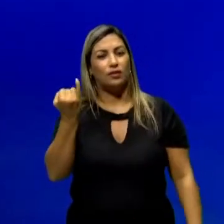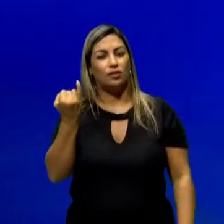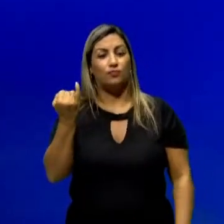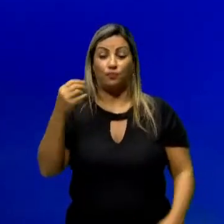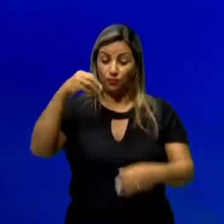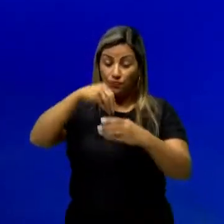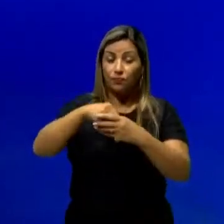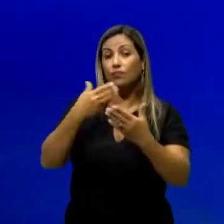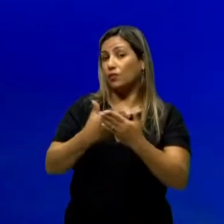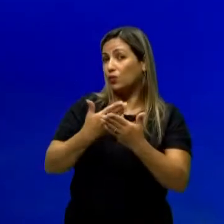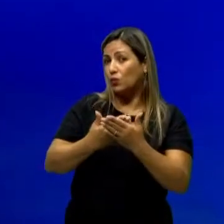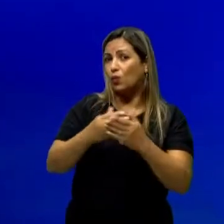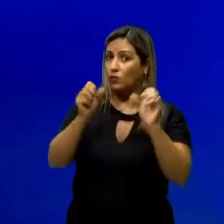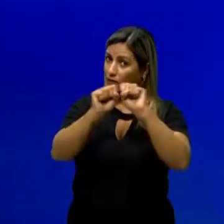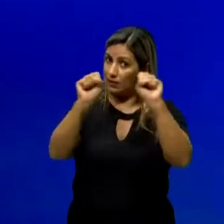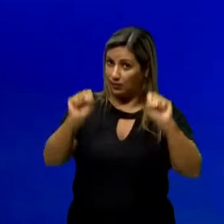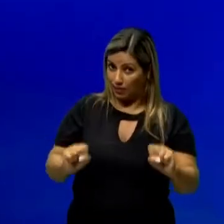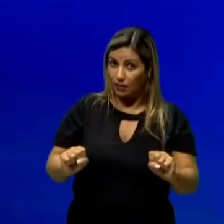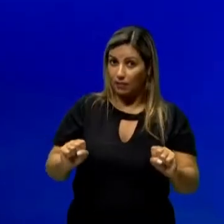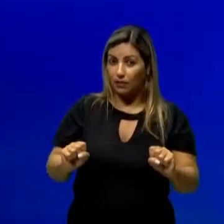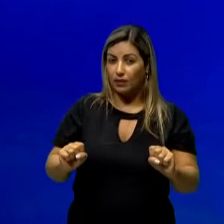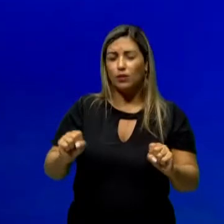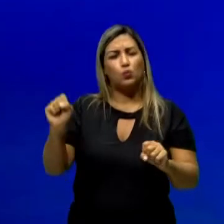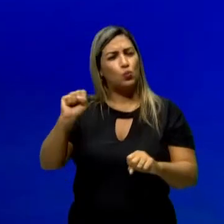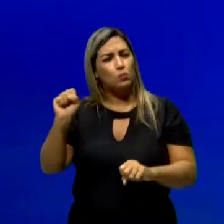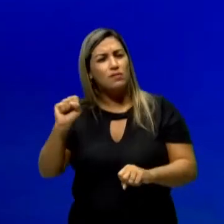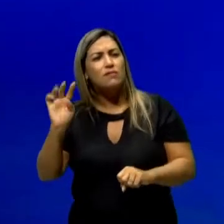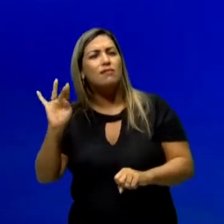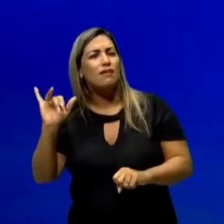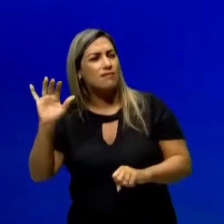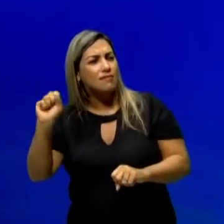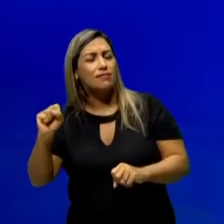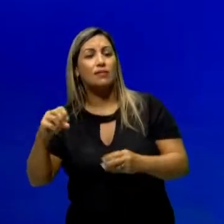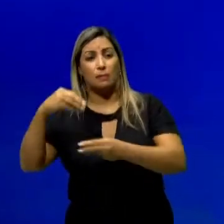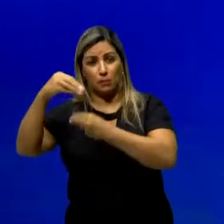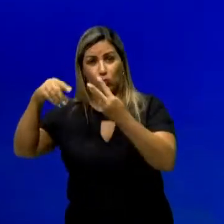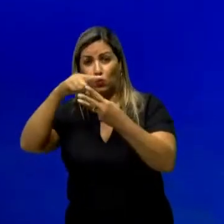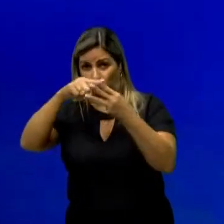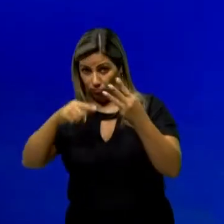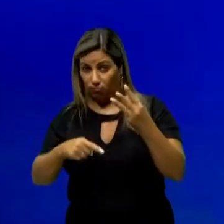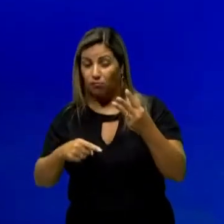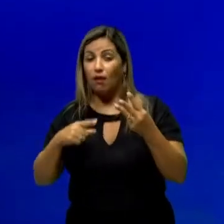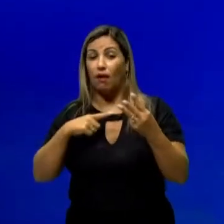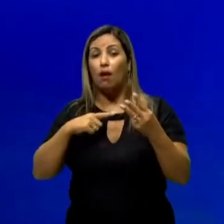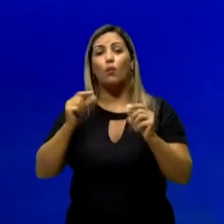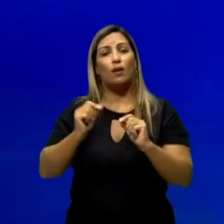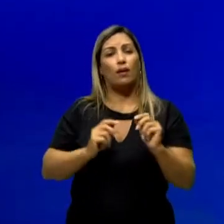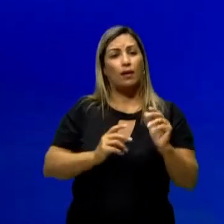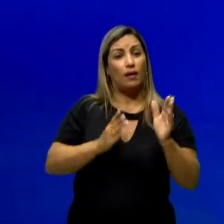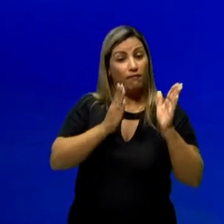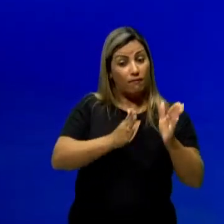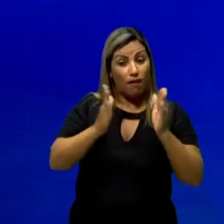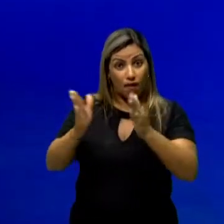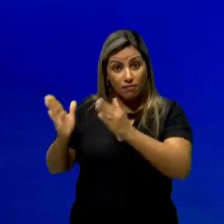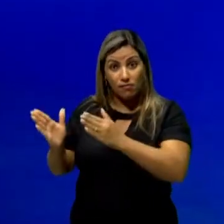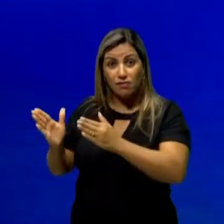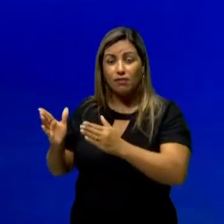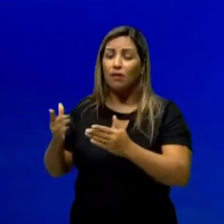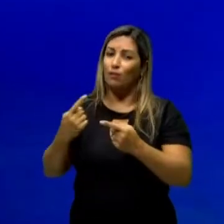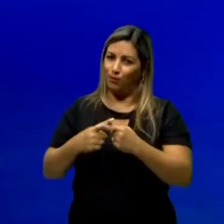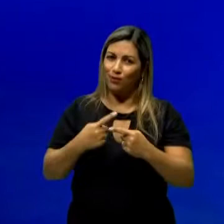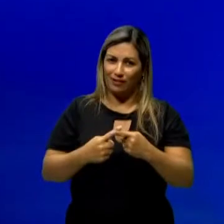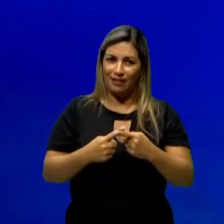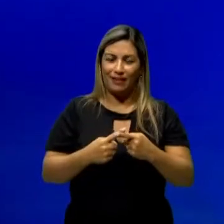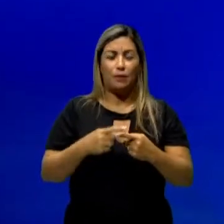nos estudos dos sistemas, das substâncias e das misturas é o recorte que é feito. Afinal,